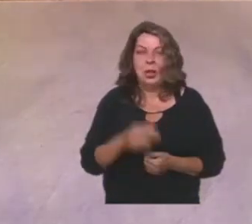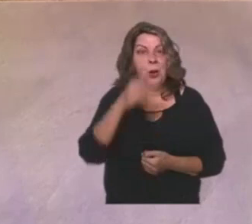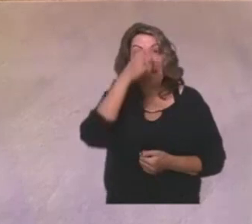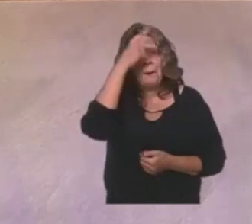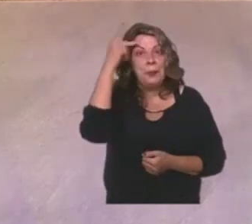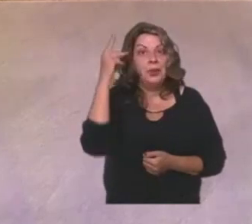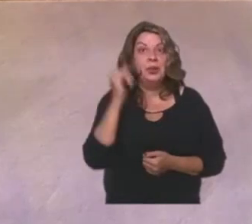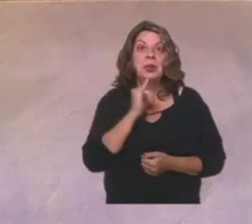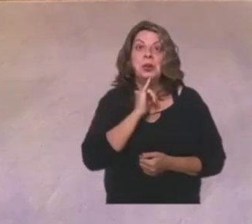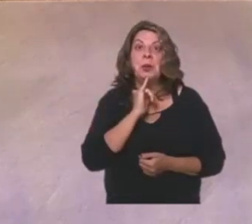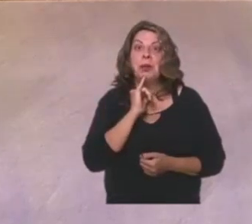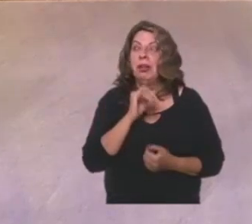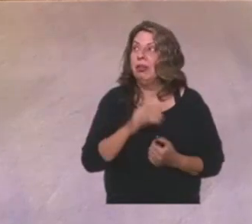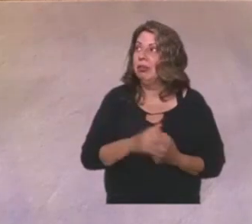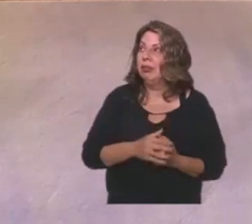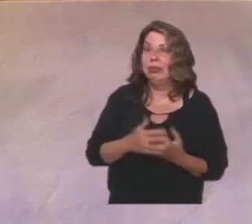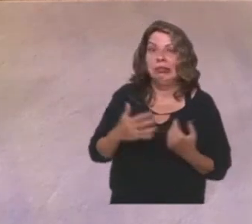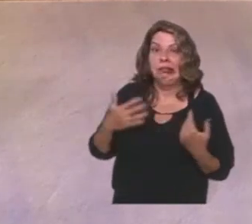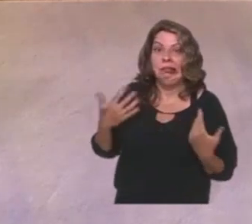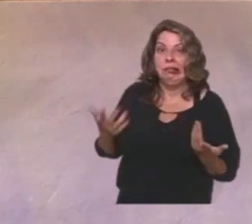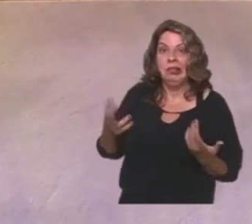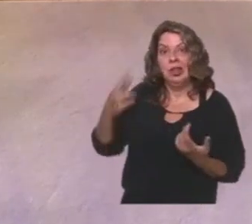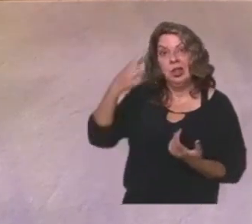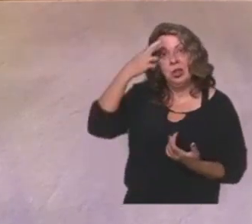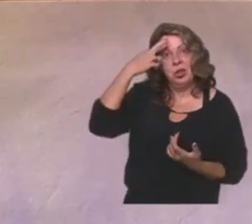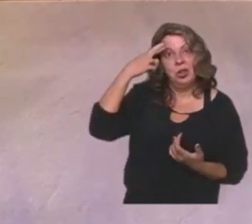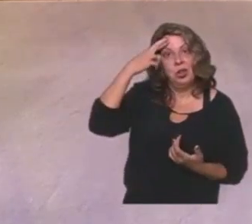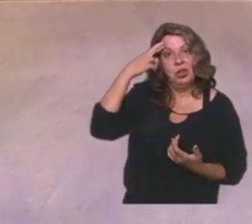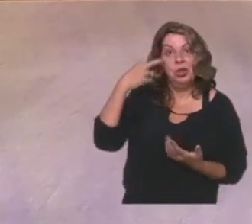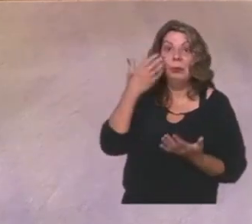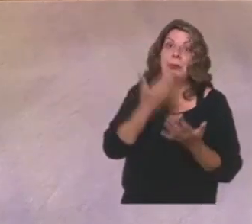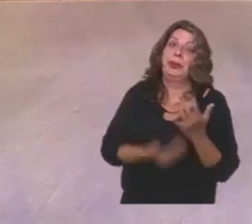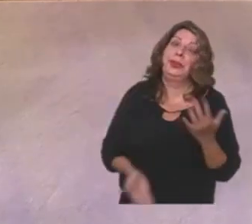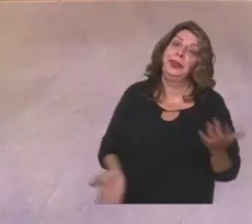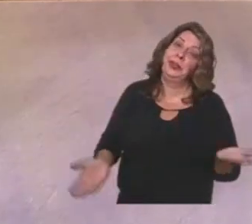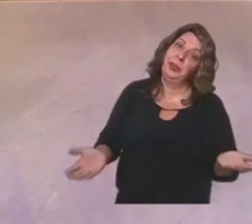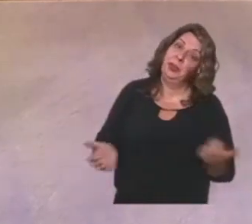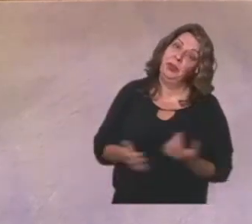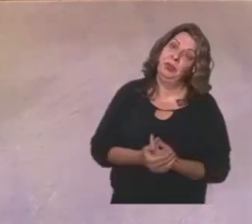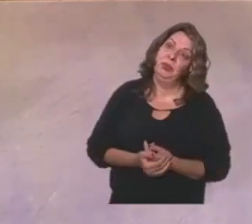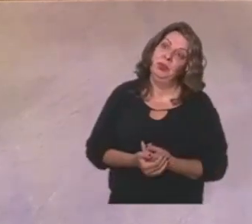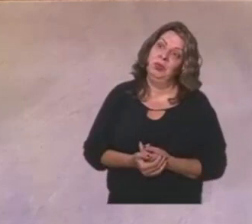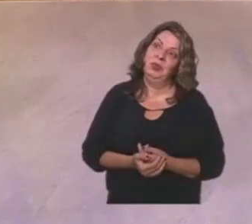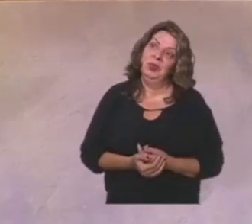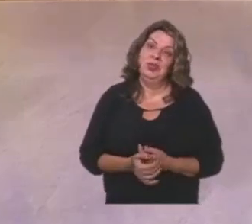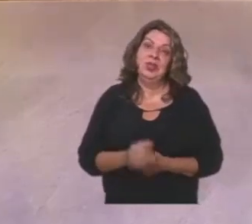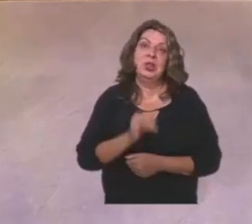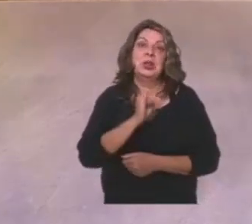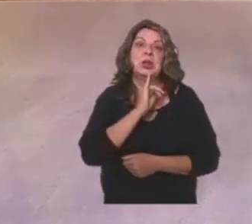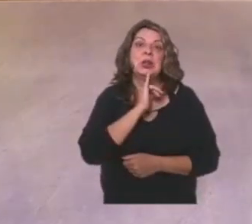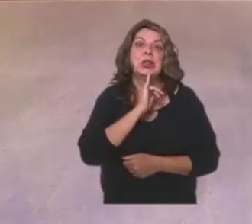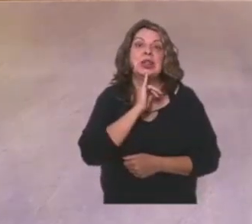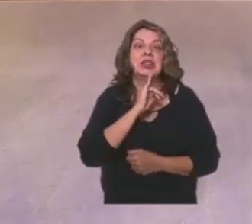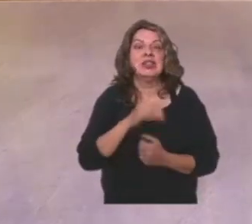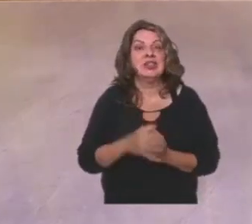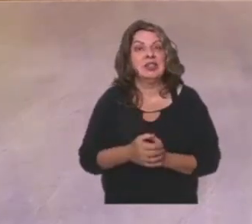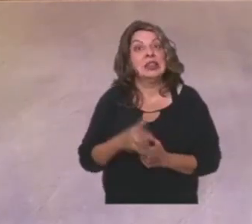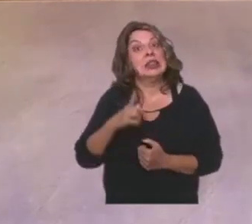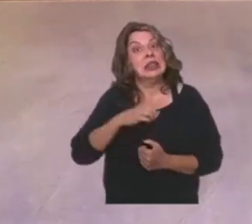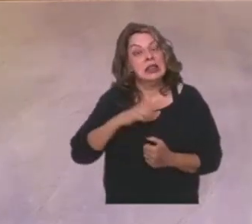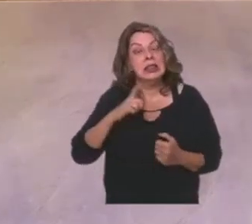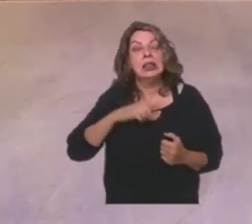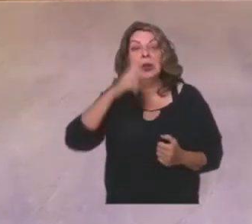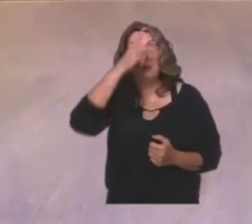de Itabaiana sabendo aí que o Rogerinho podia passar, mas perdeu a chance de levar. Logo Itabaiana. Você sabe que Itabaiana a gente tem